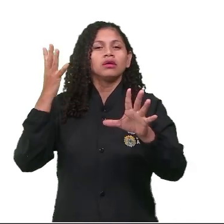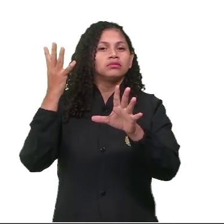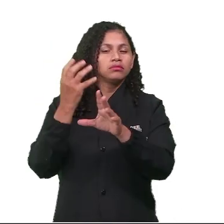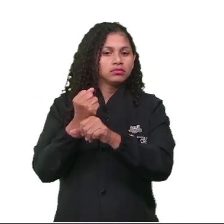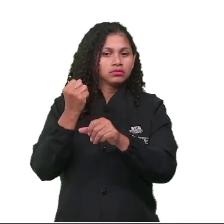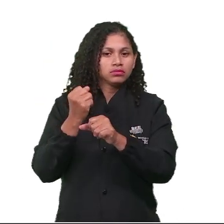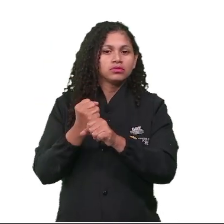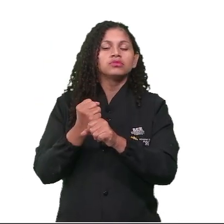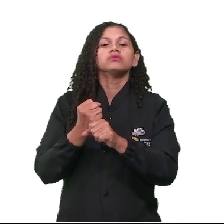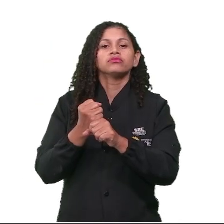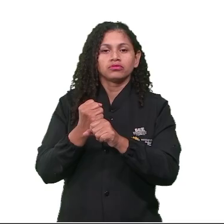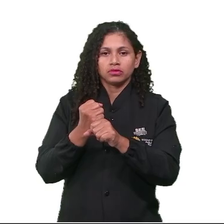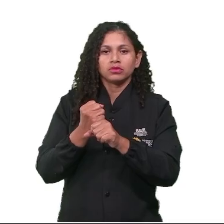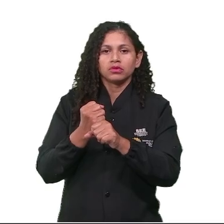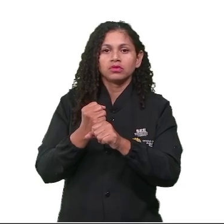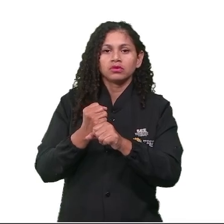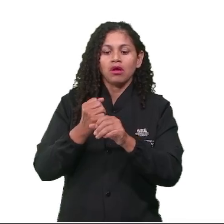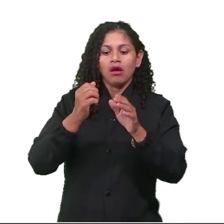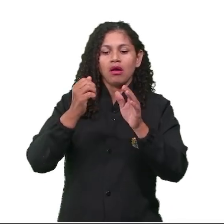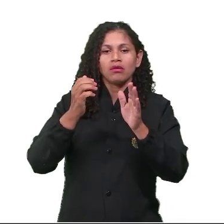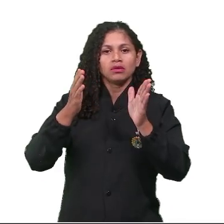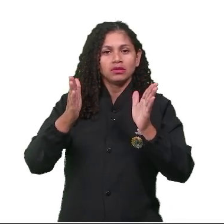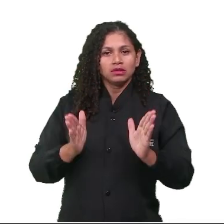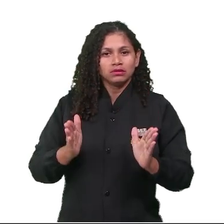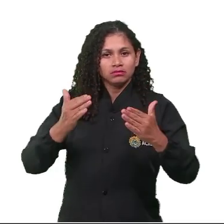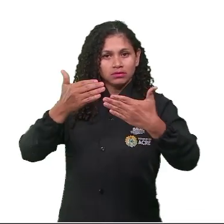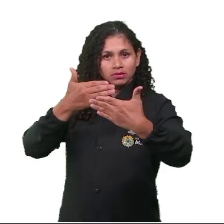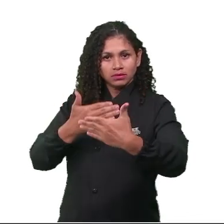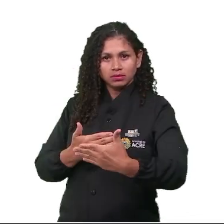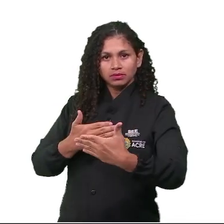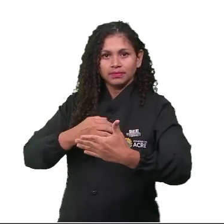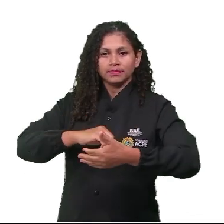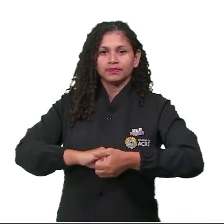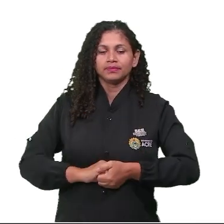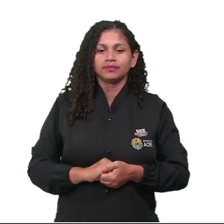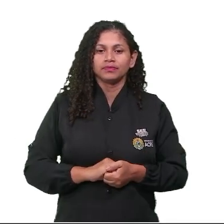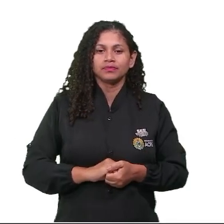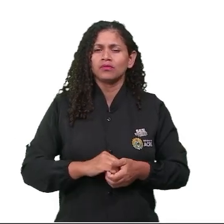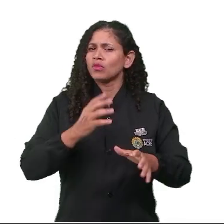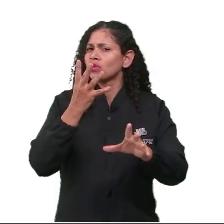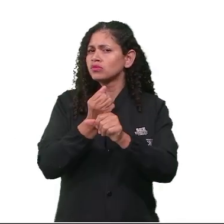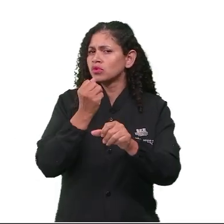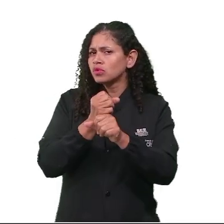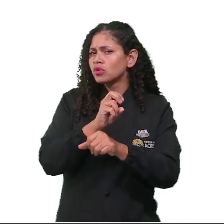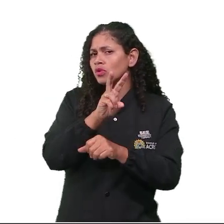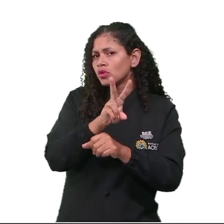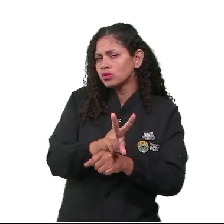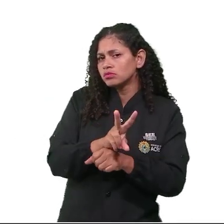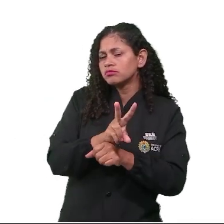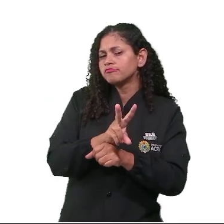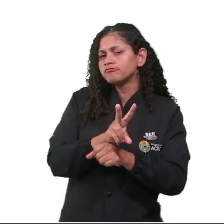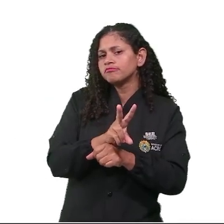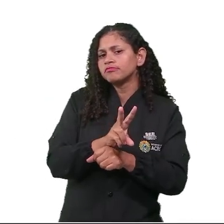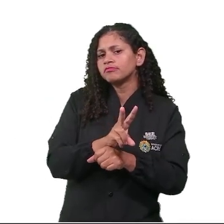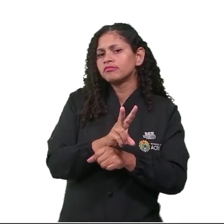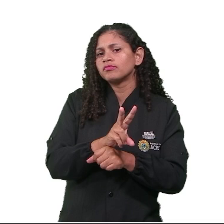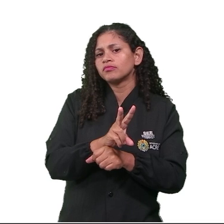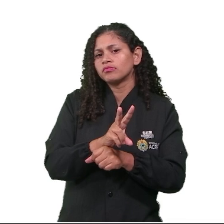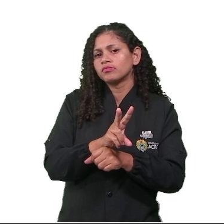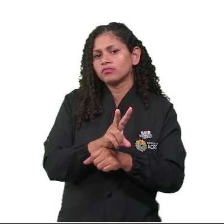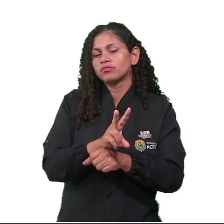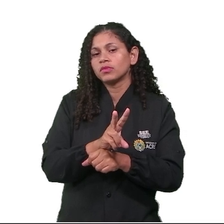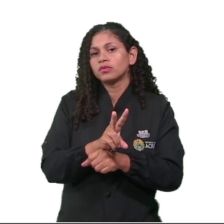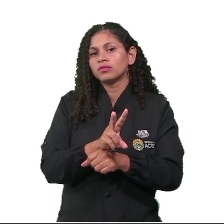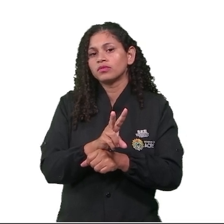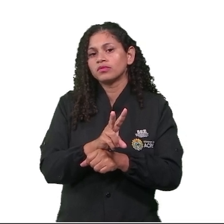calcular o volume dessas caixas. Olha só, para me calcular o volume, a questão falou que é um prisma retangular,